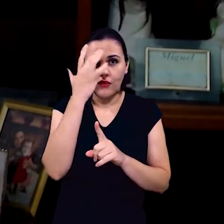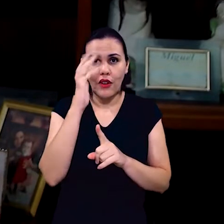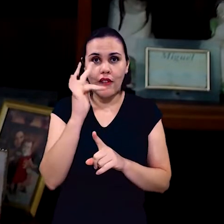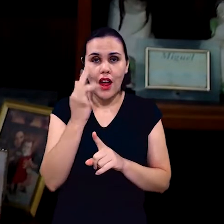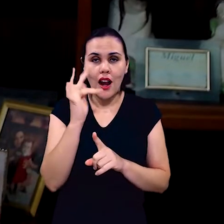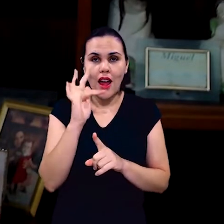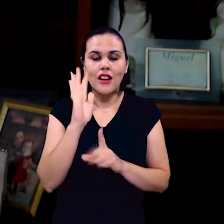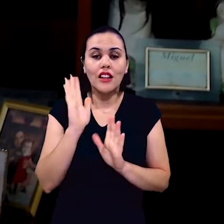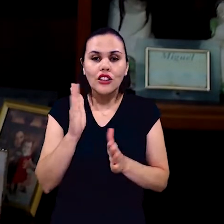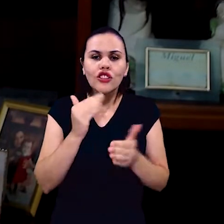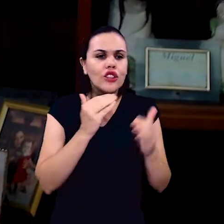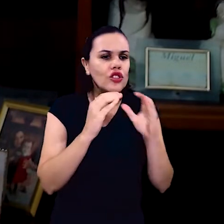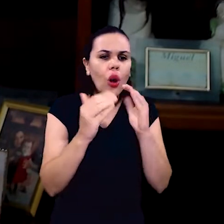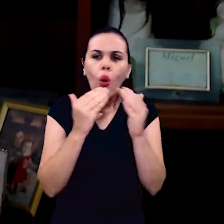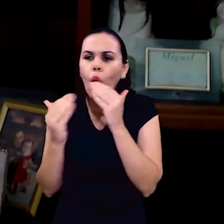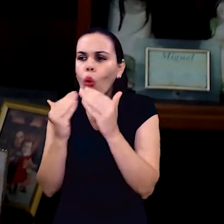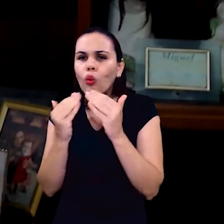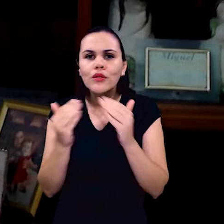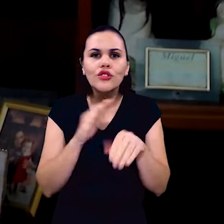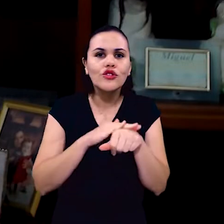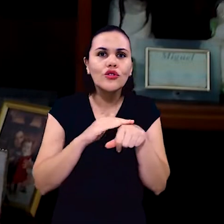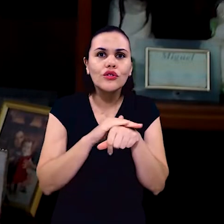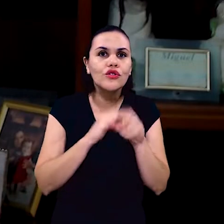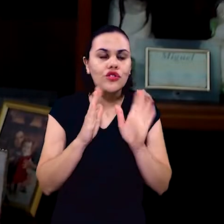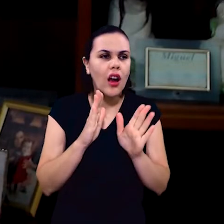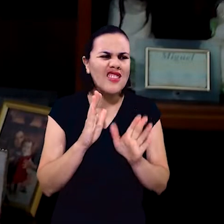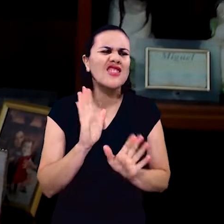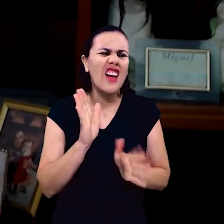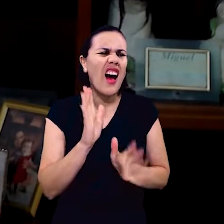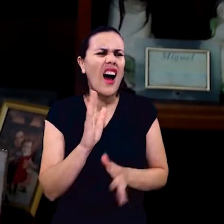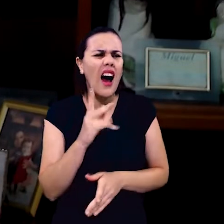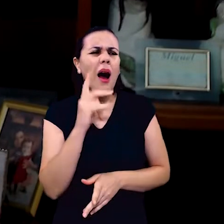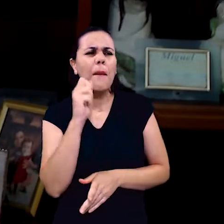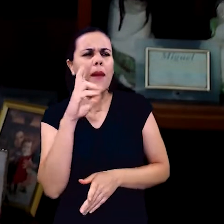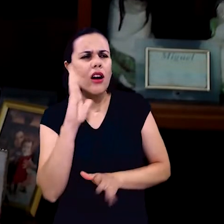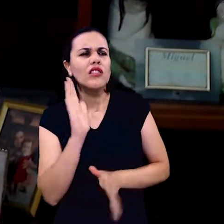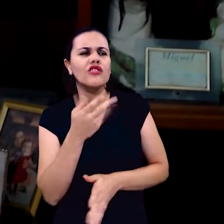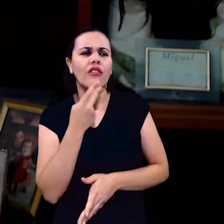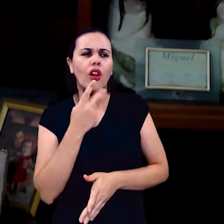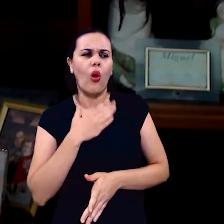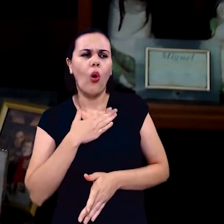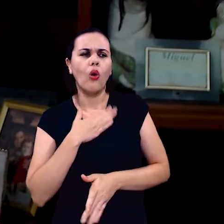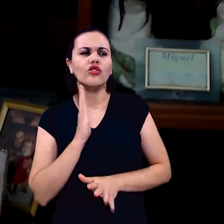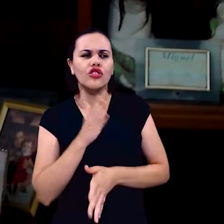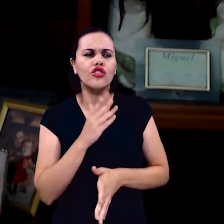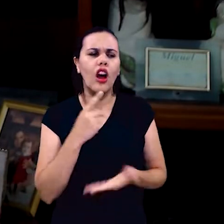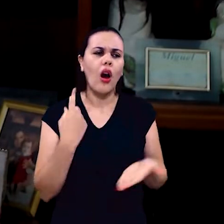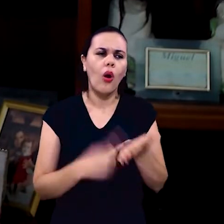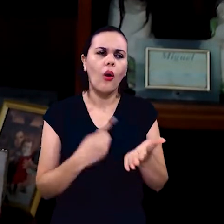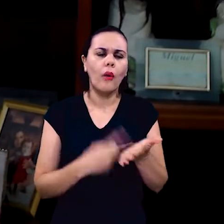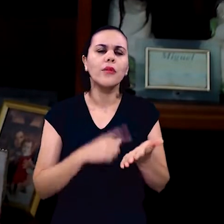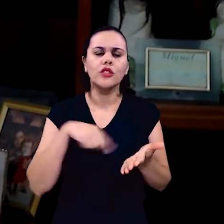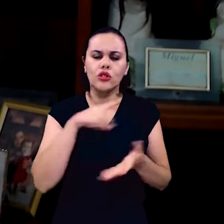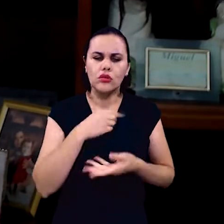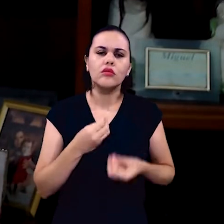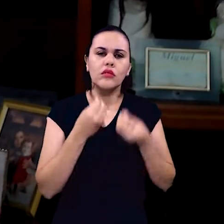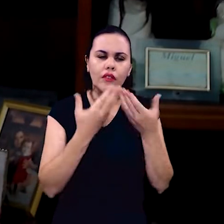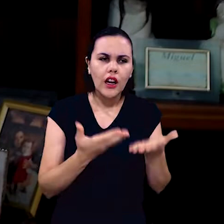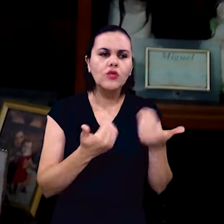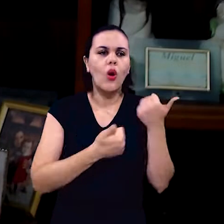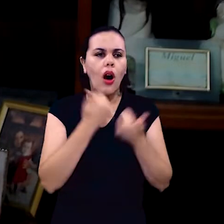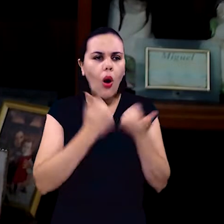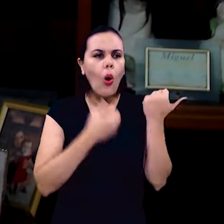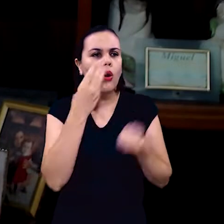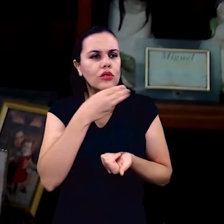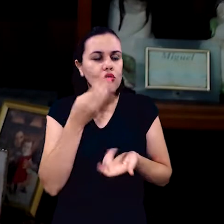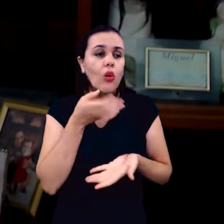com todo mundo, para todo mundo, já tinha conversado com quem eu falei, não, a Paulinha já tinha acertado comigo, Vera. A gente já está tudo certo que nós vamos